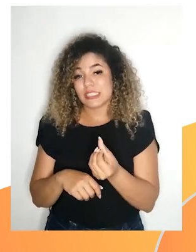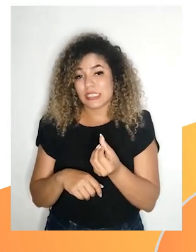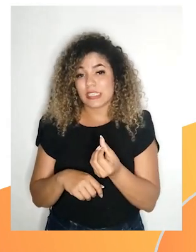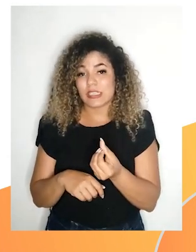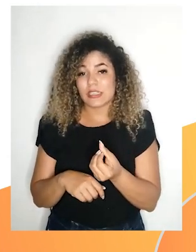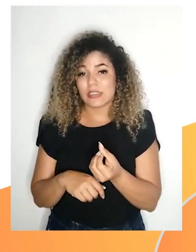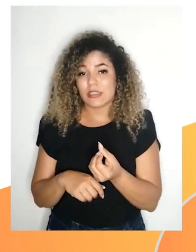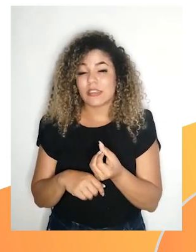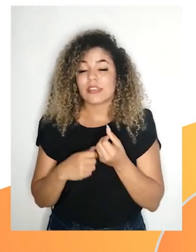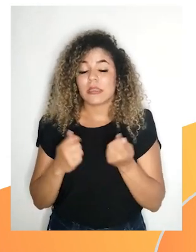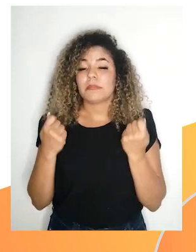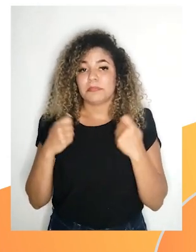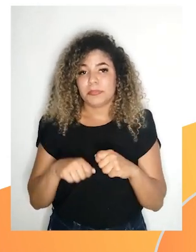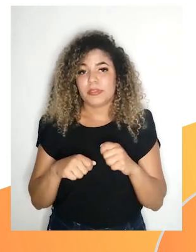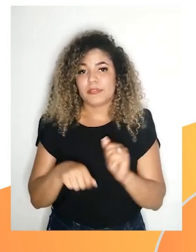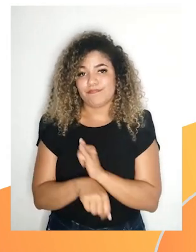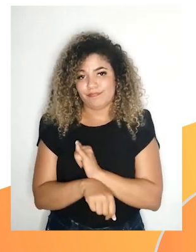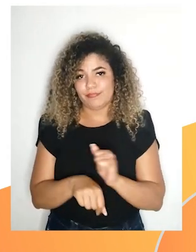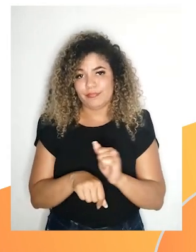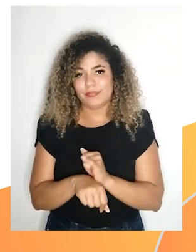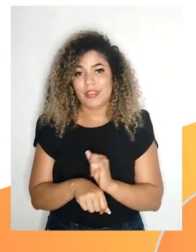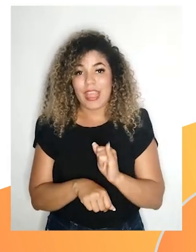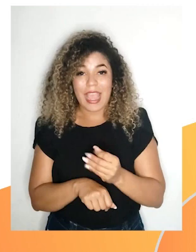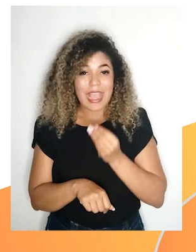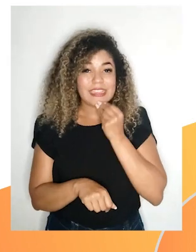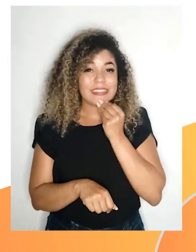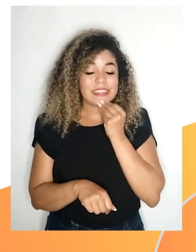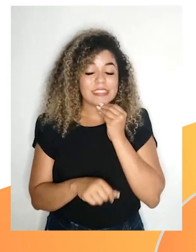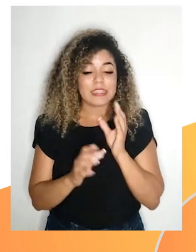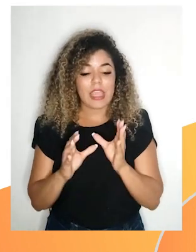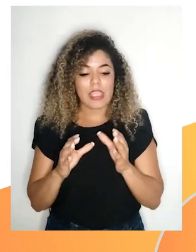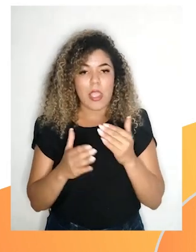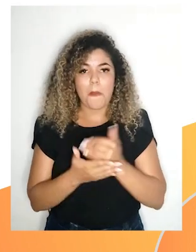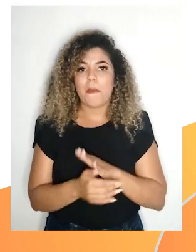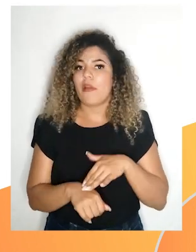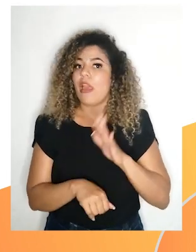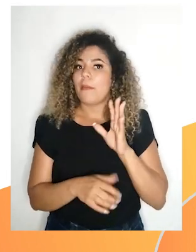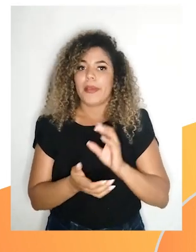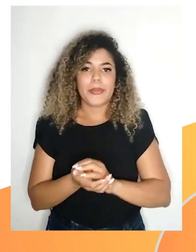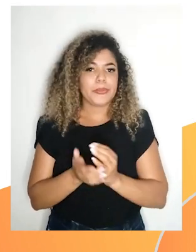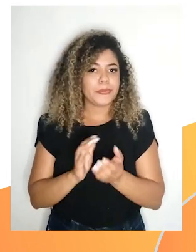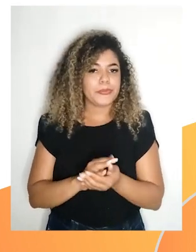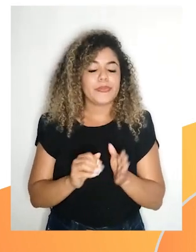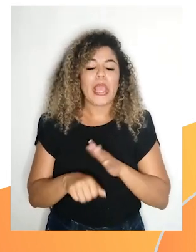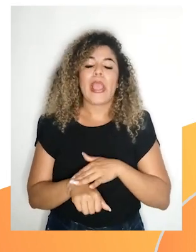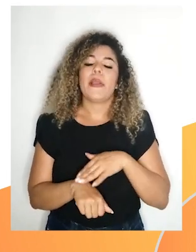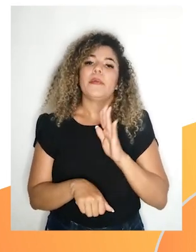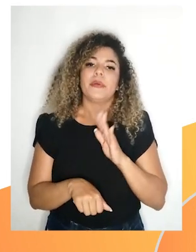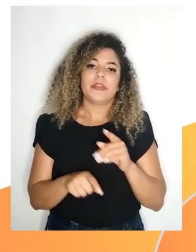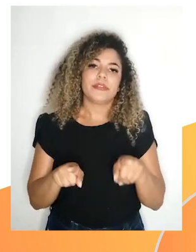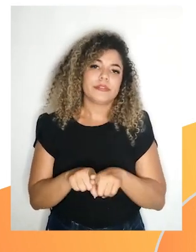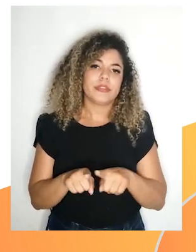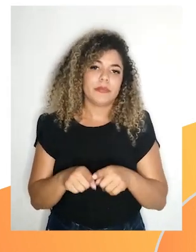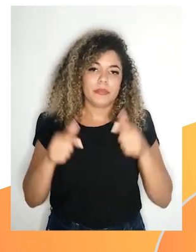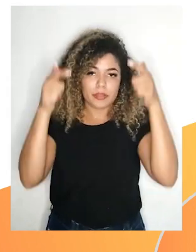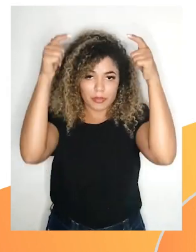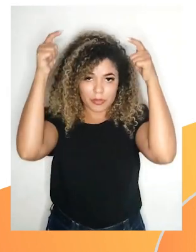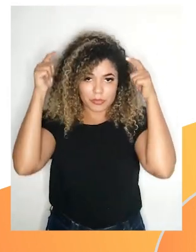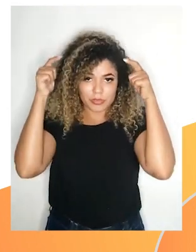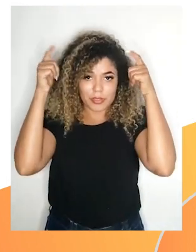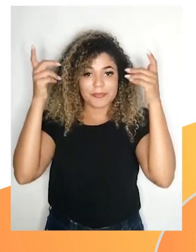6 possibilidades. Então a chance de sair um bolo é maior do que do cuscuz e maior do que o